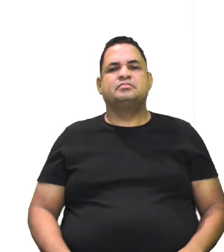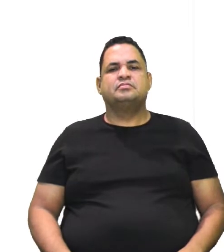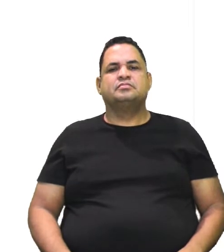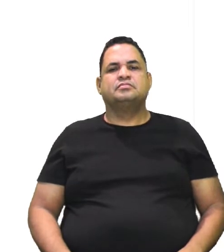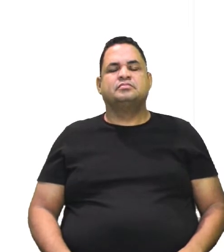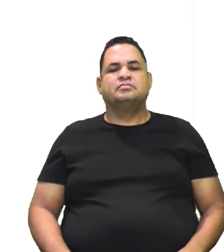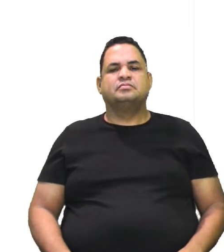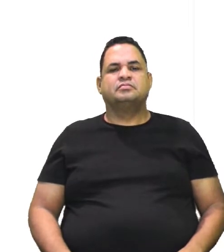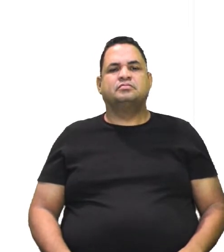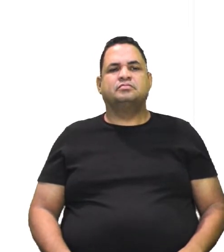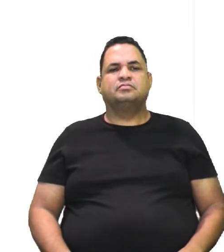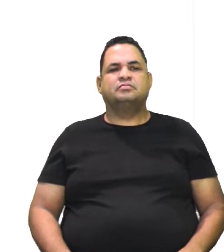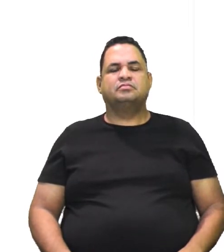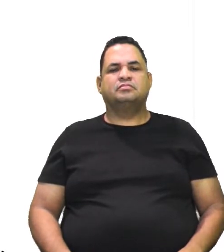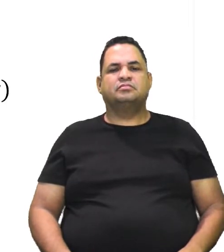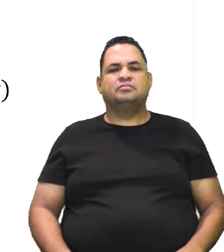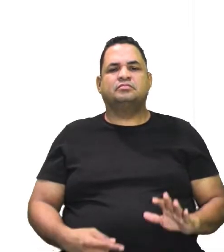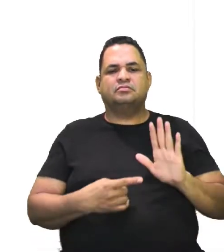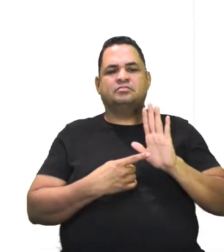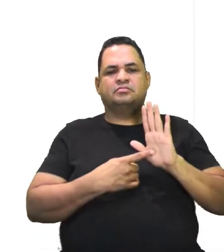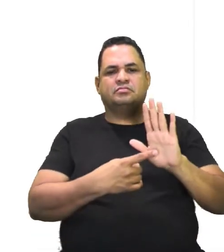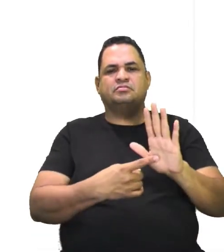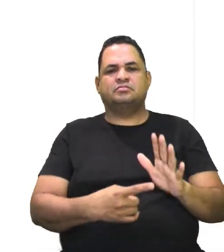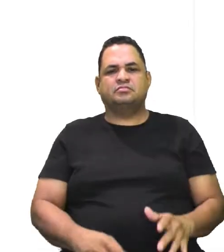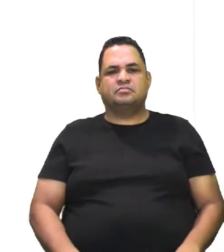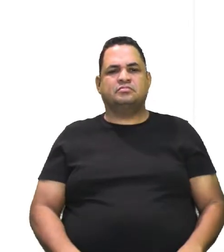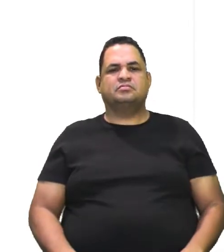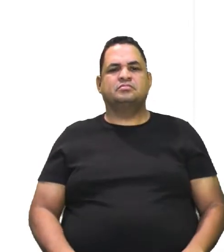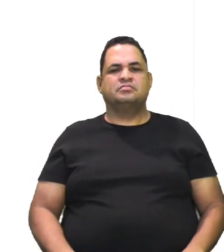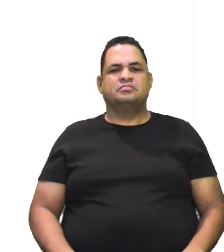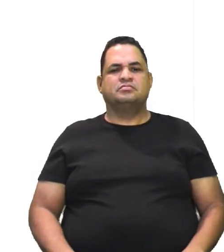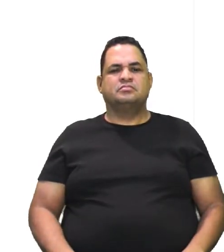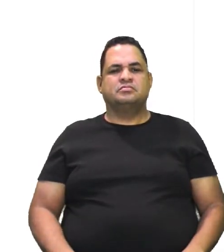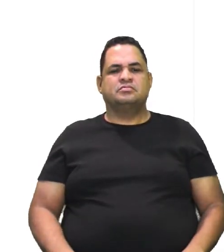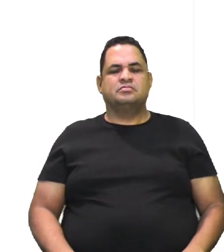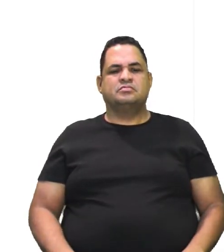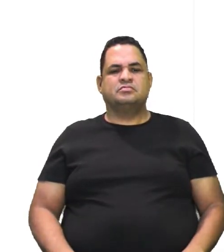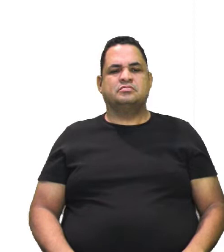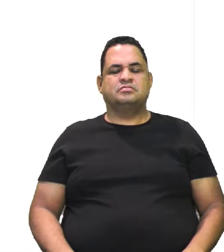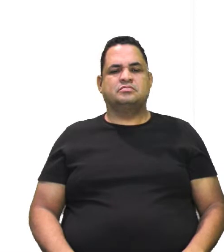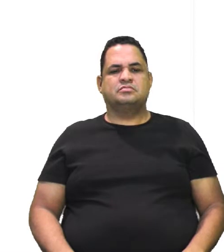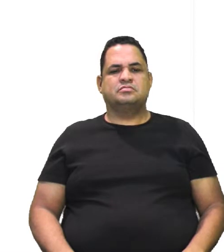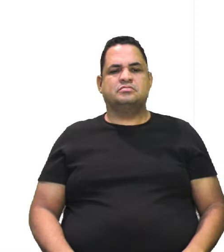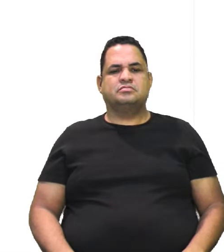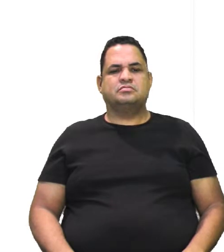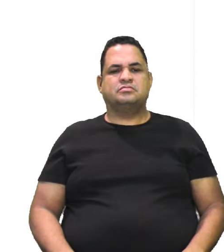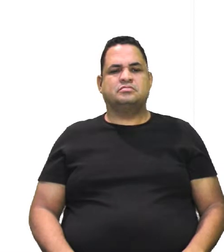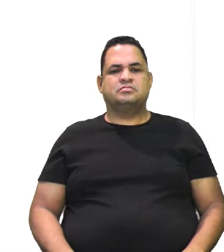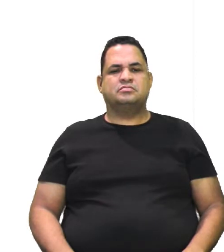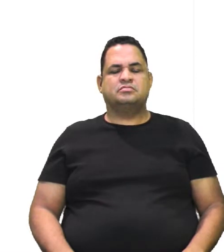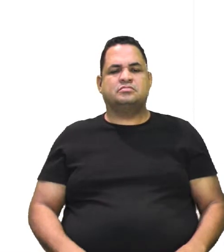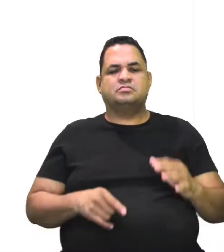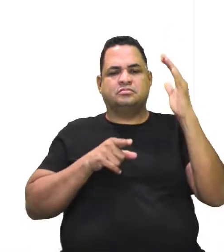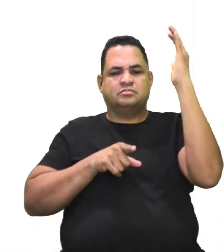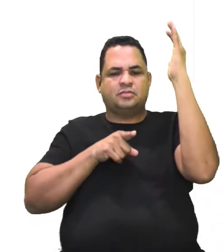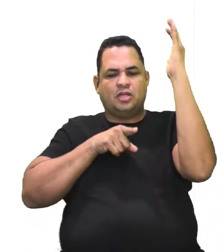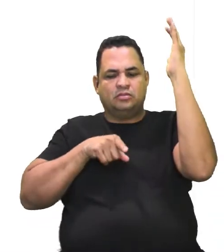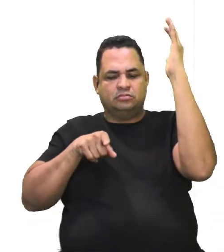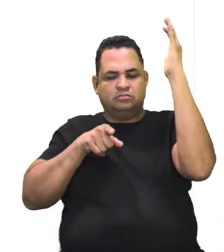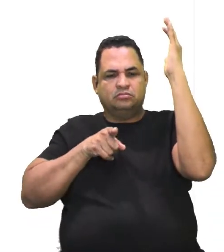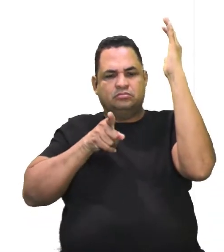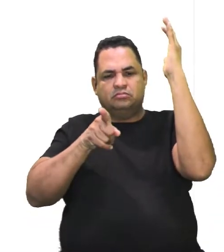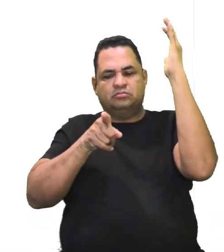Isso mesmo. Aqui, ó, a gente vai mostrar para vocês os quadrantes aqui, ó. Então, a gente começa no sentido anti-horário, né?